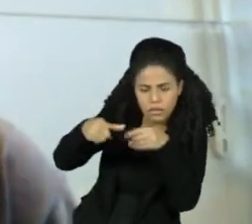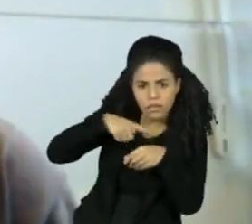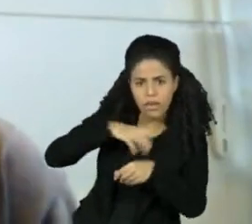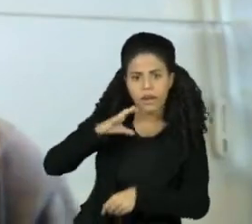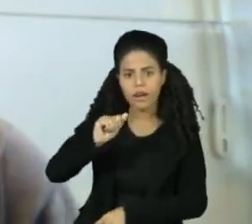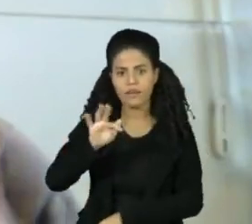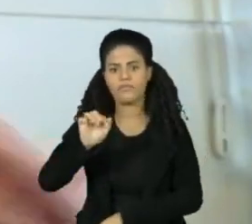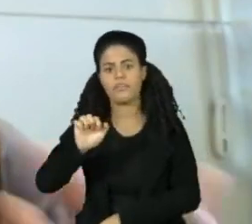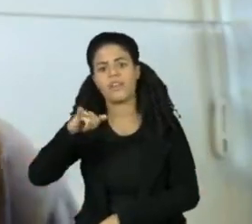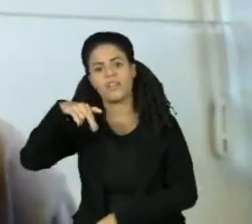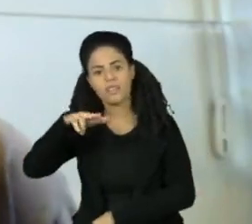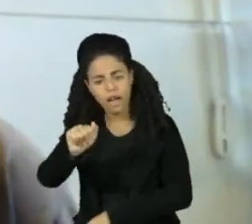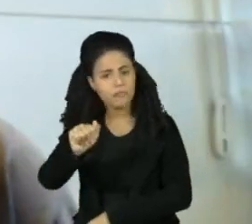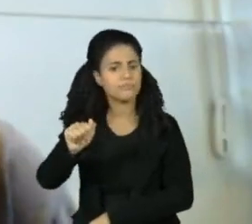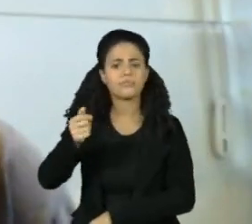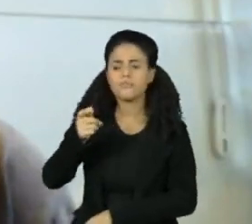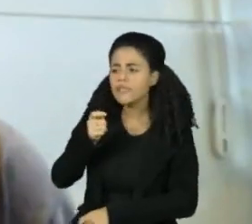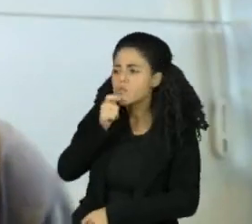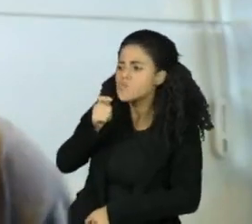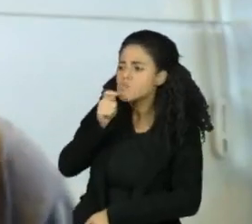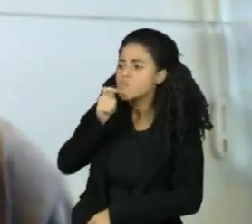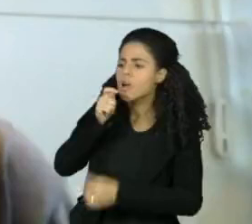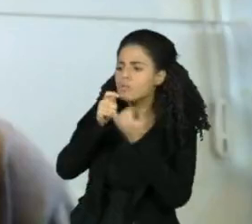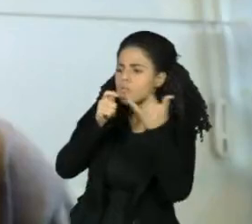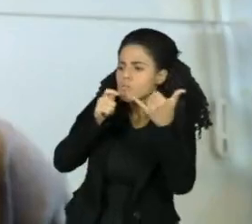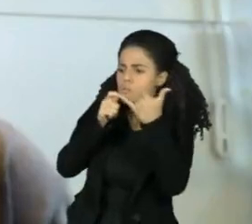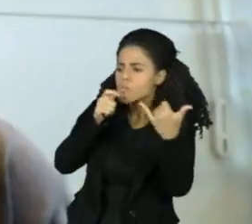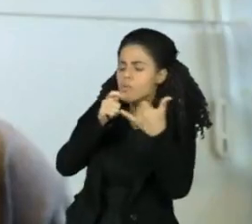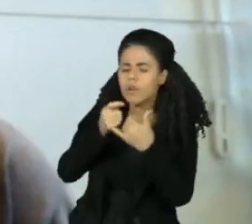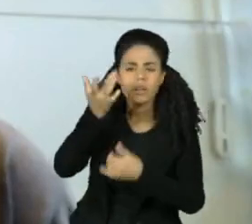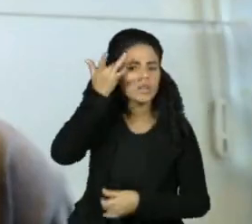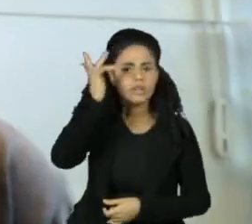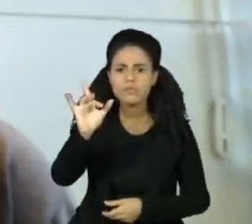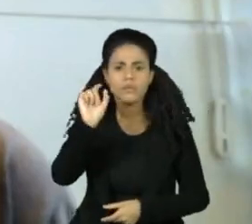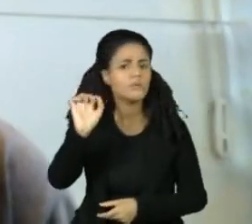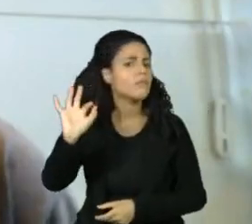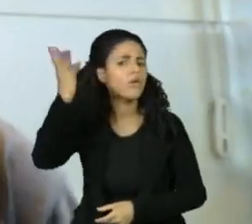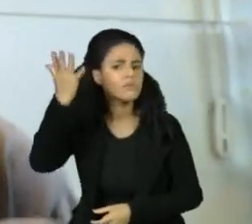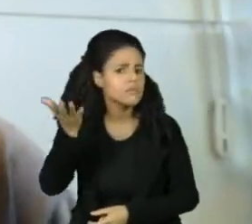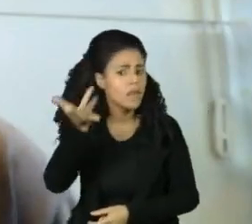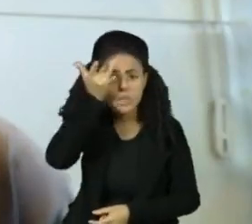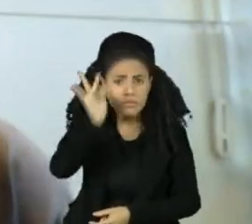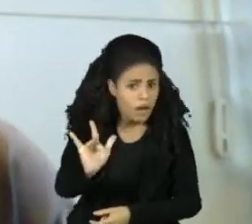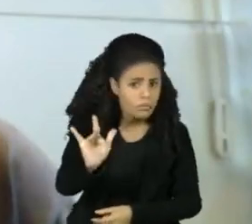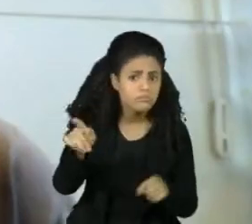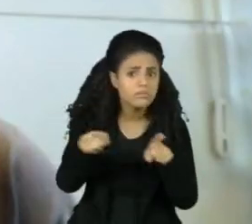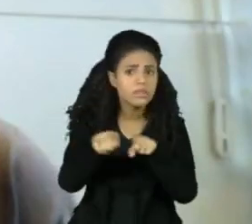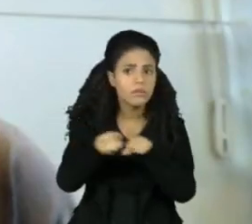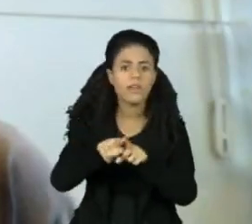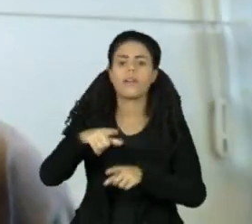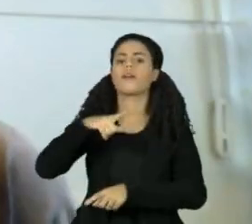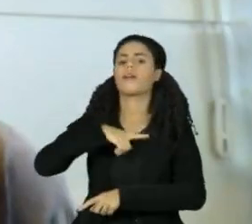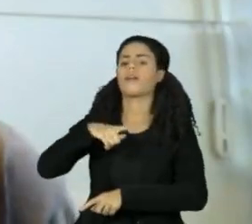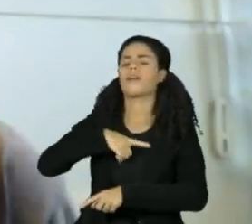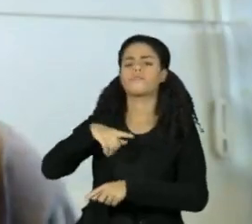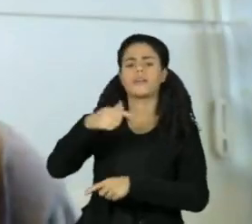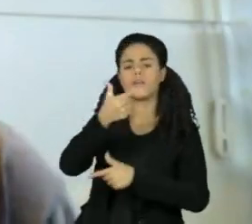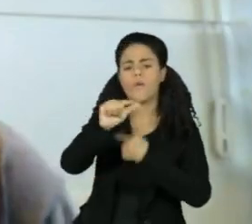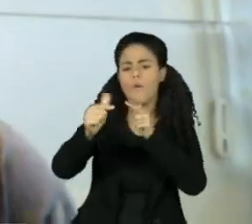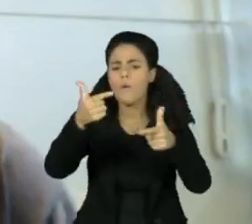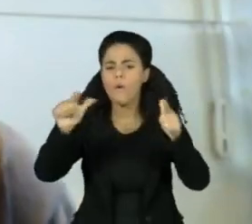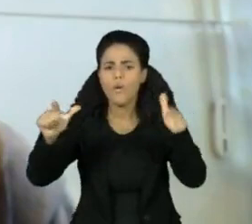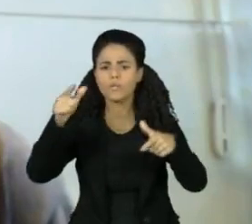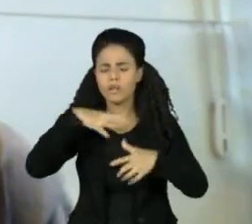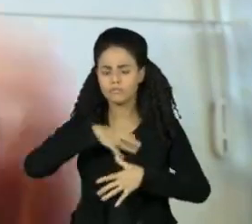cafeína inalatória não se sabe quais são os efeitos que podem advir do seu uso. E ainda existe a EVALI, a síndrome